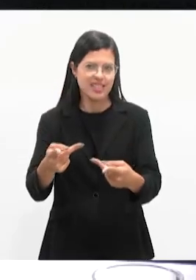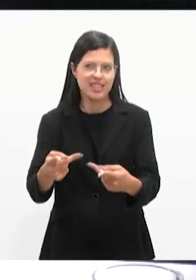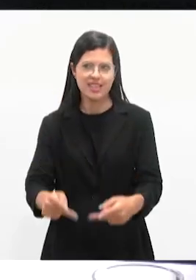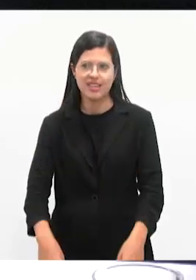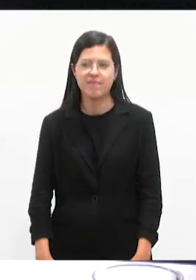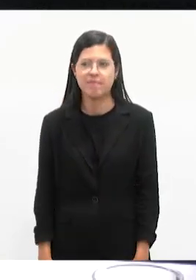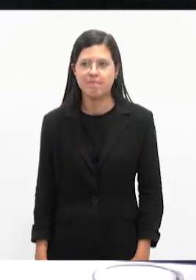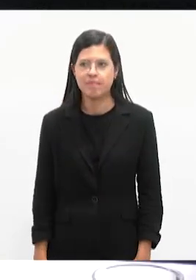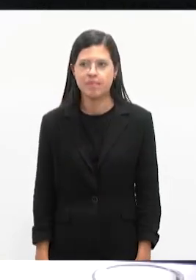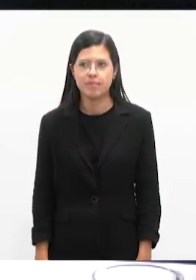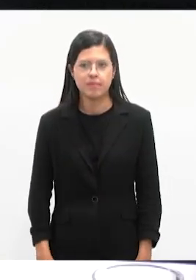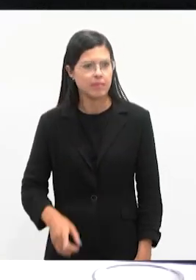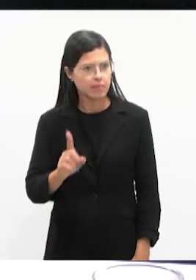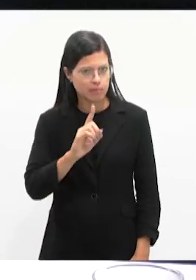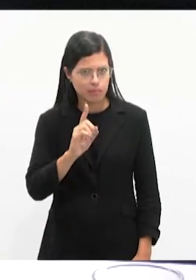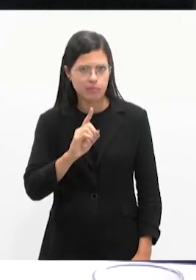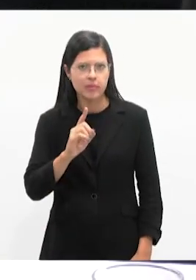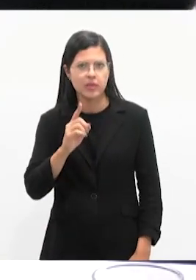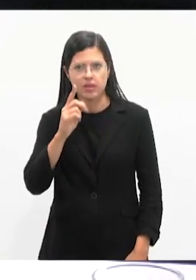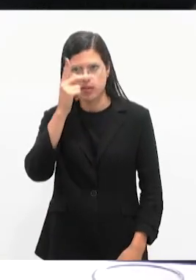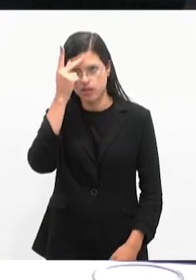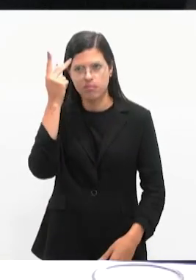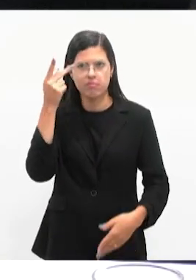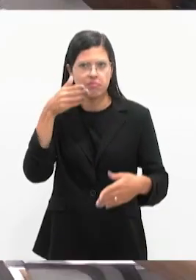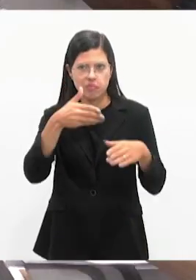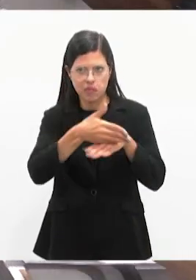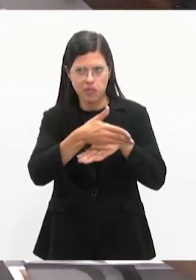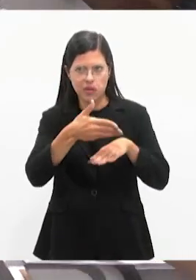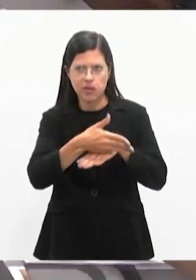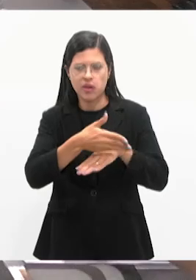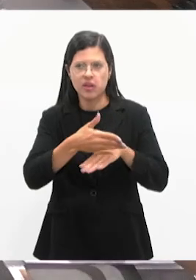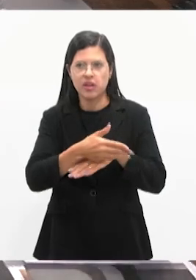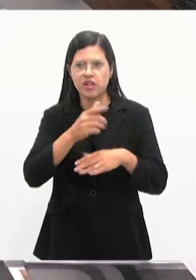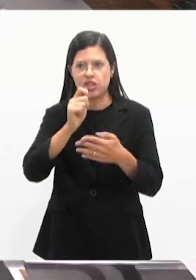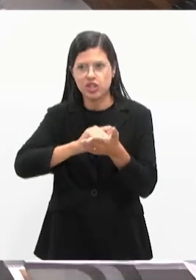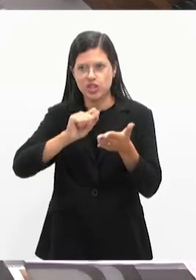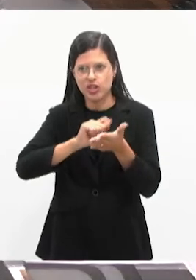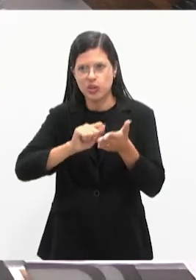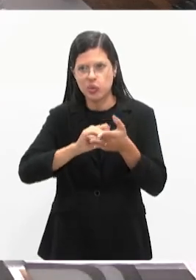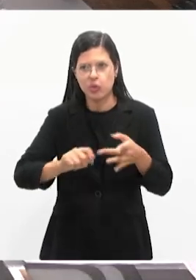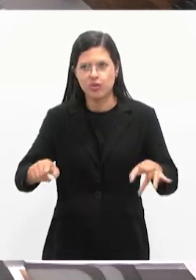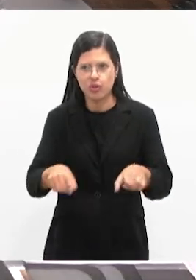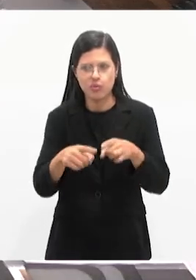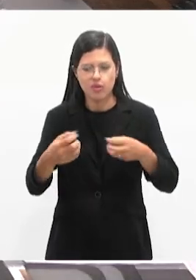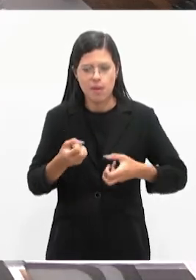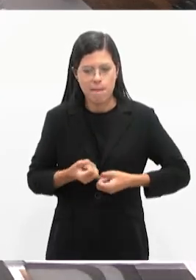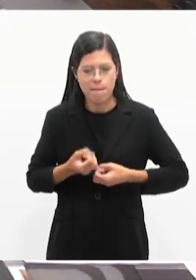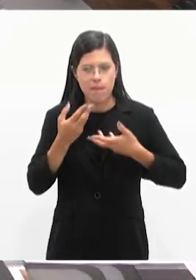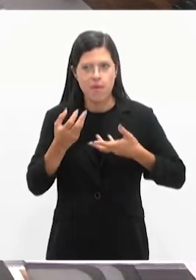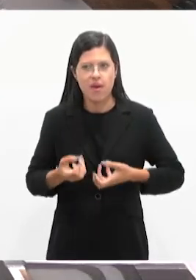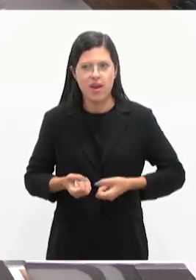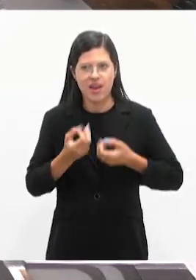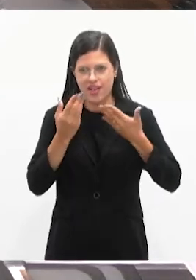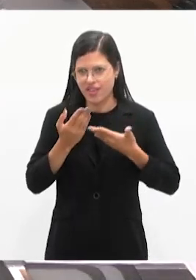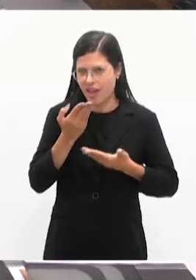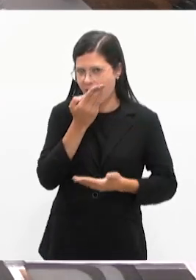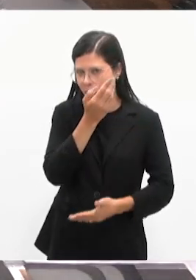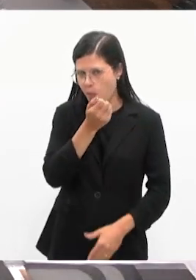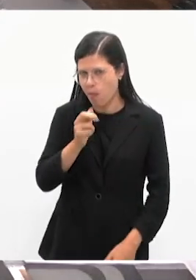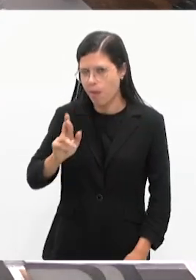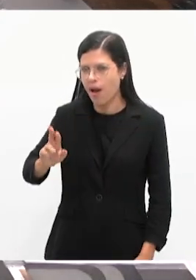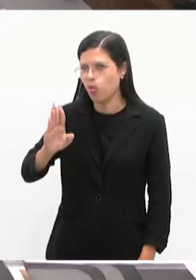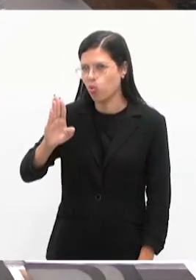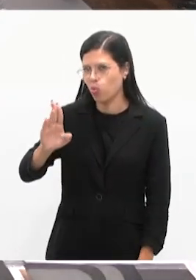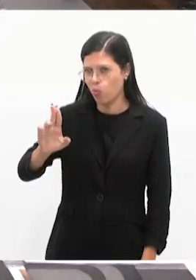Ele é frequentador, são frequentadores, compositores, então é o bar do Buco, né? Músicos o bar do